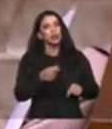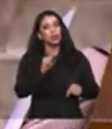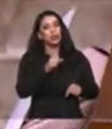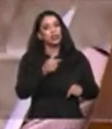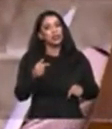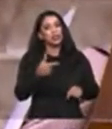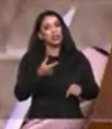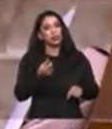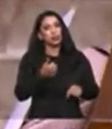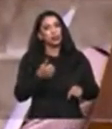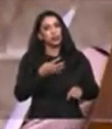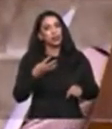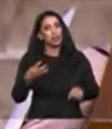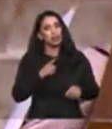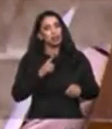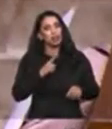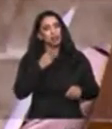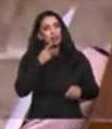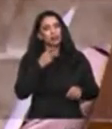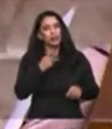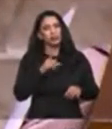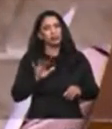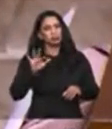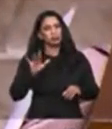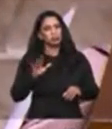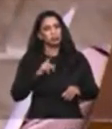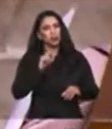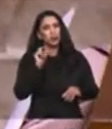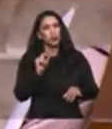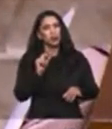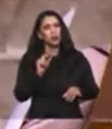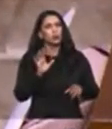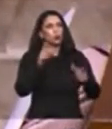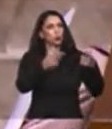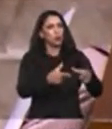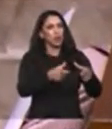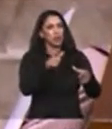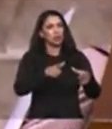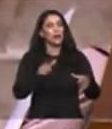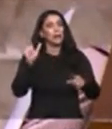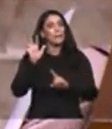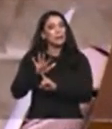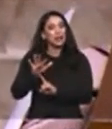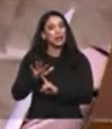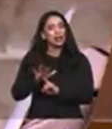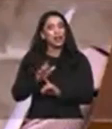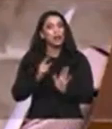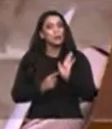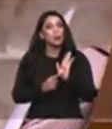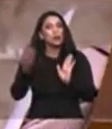87/2014 Delefind DR Cor SR DPF Paraná, que demonstra contatos